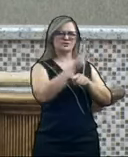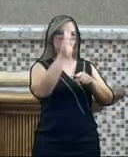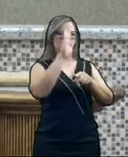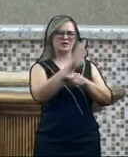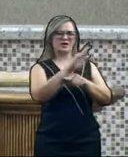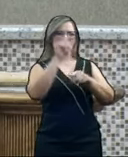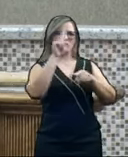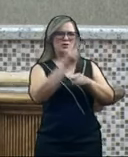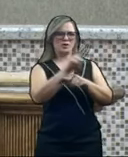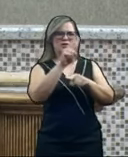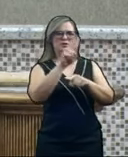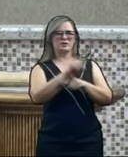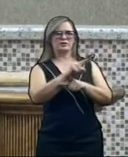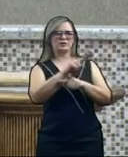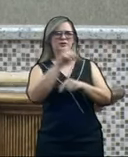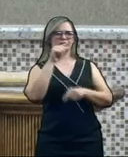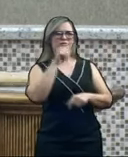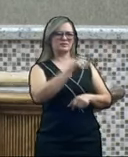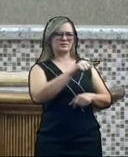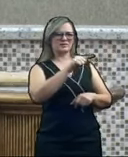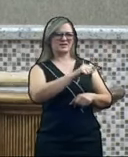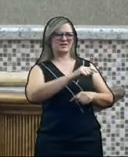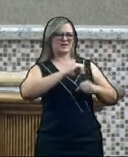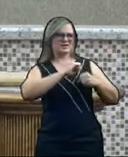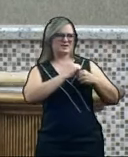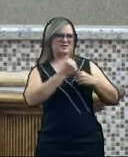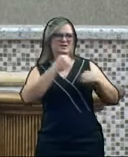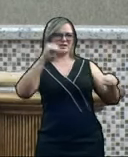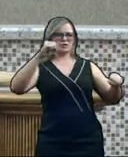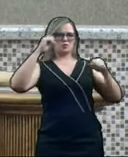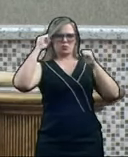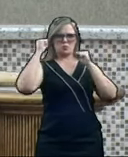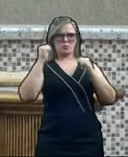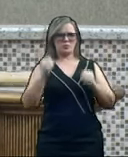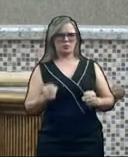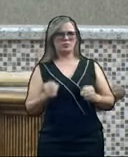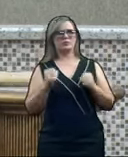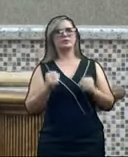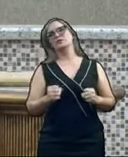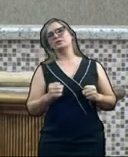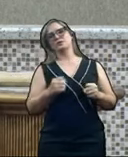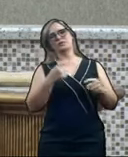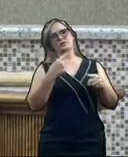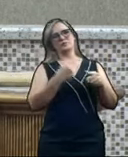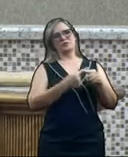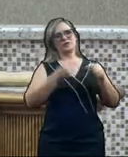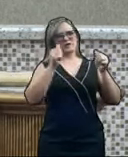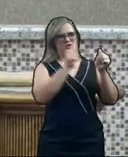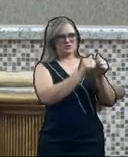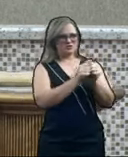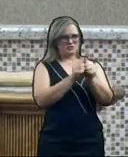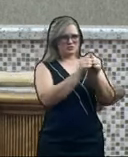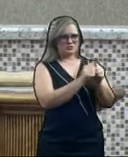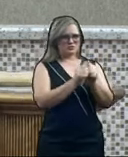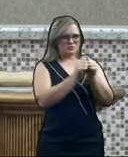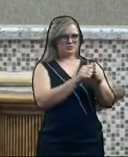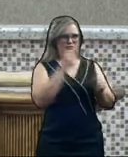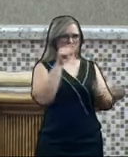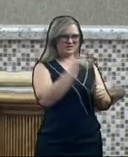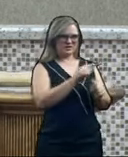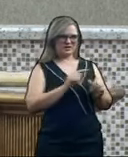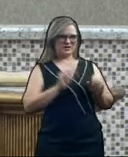onde Queres que fores e te farei tornar a Esta terra eu não te deixarei até que haja feito que tenho dito